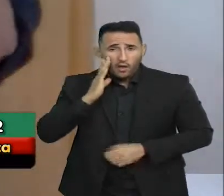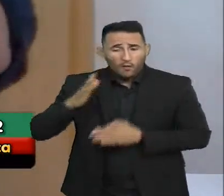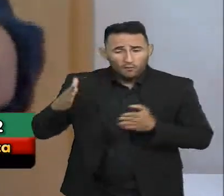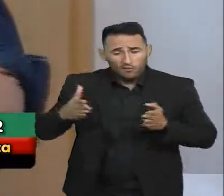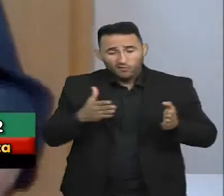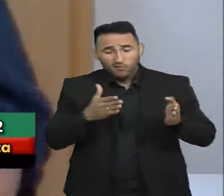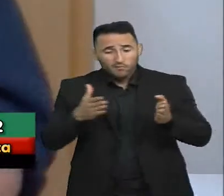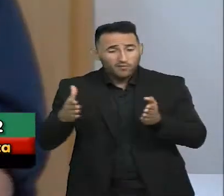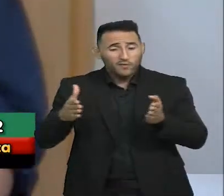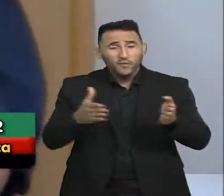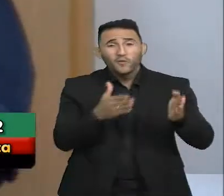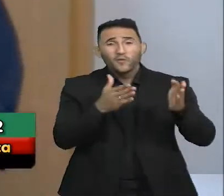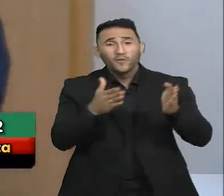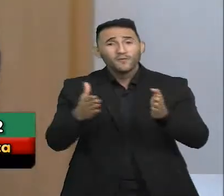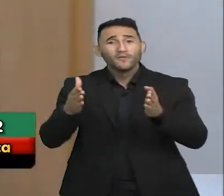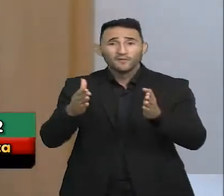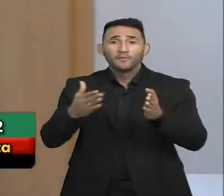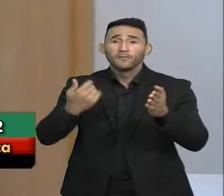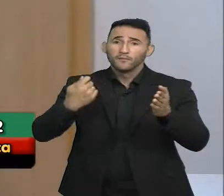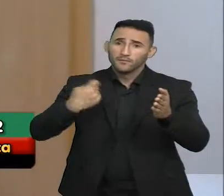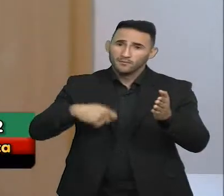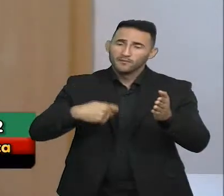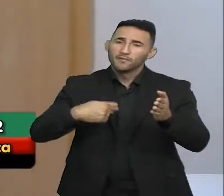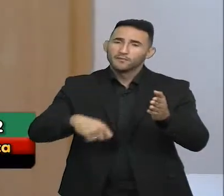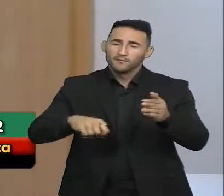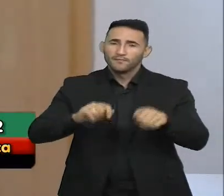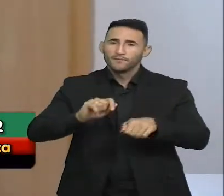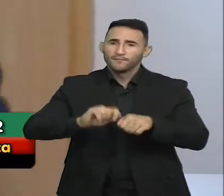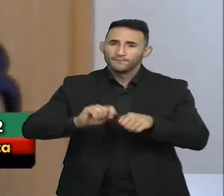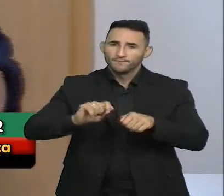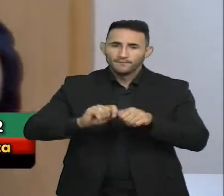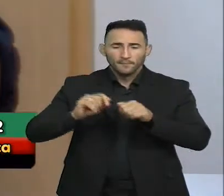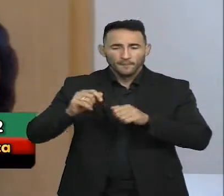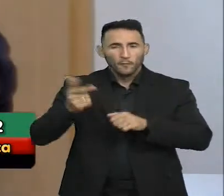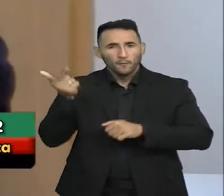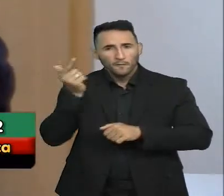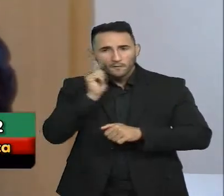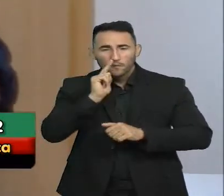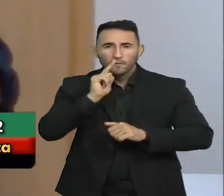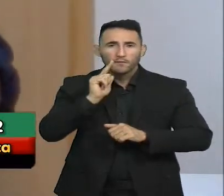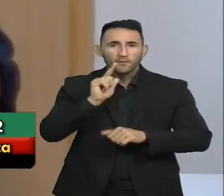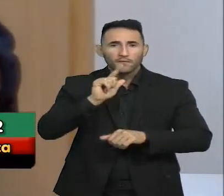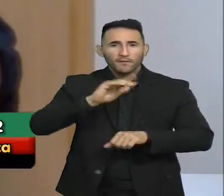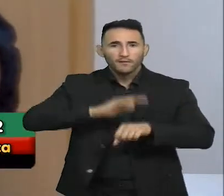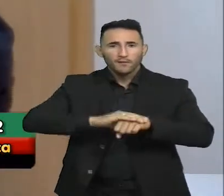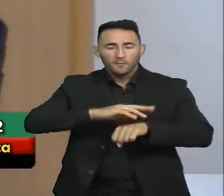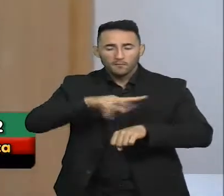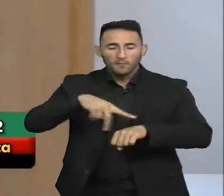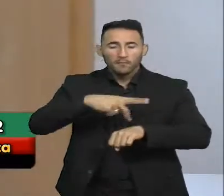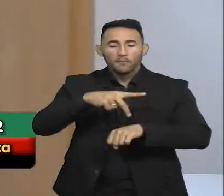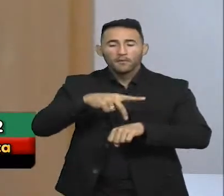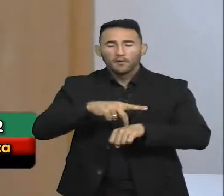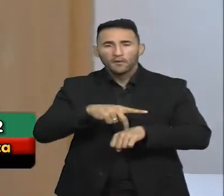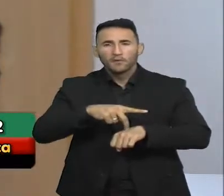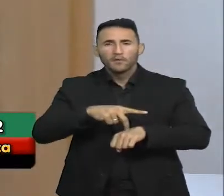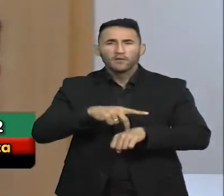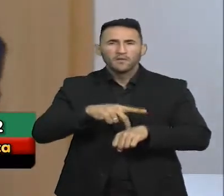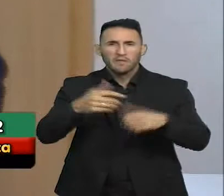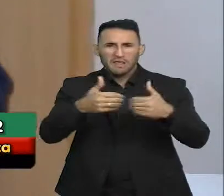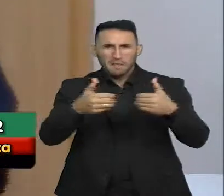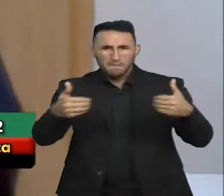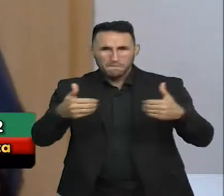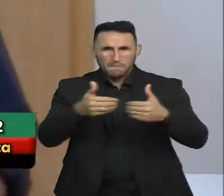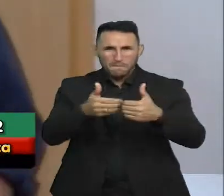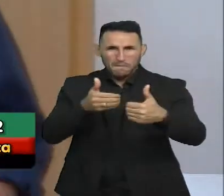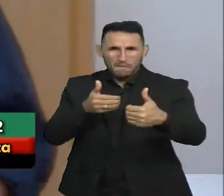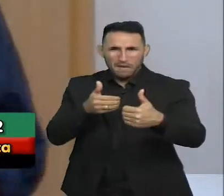outros passos nessa caminhada que vão precisar ser feitos, para a construção desse Estado que não segregue, não separe